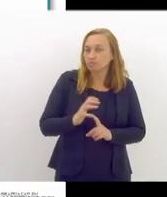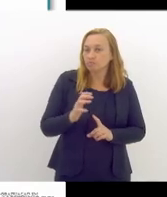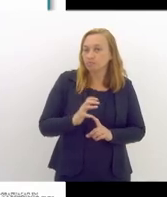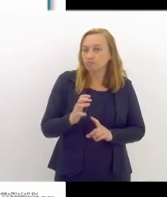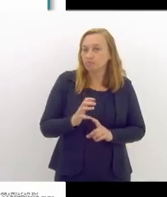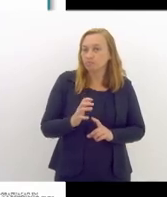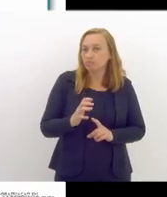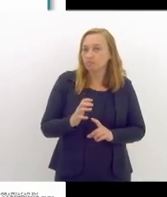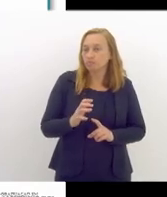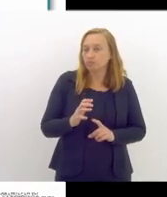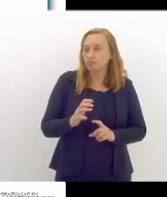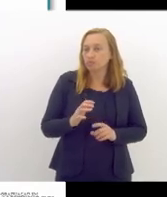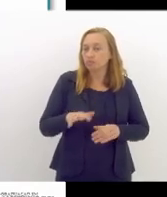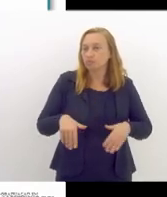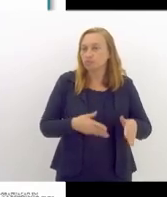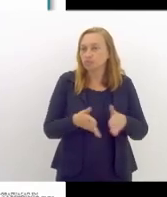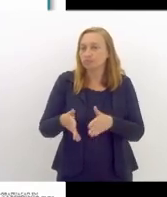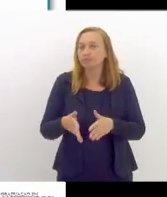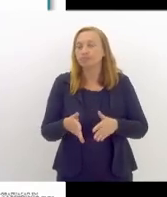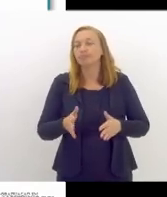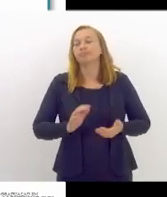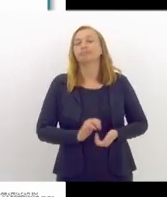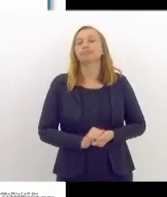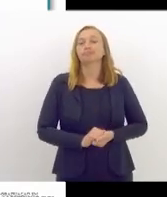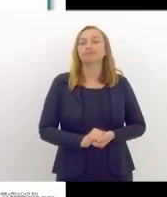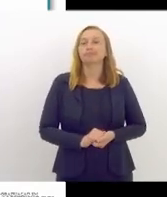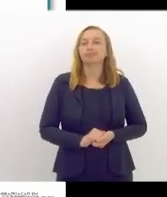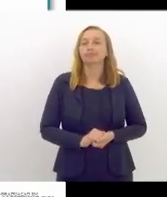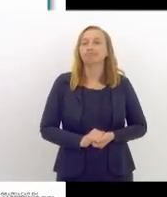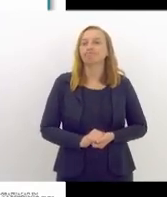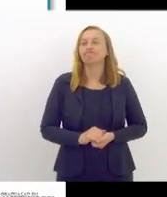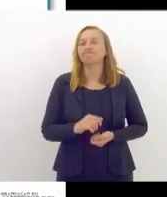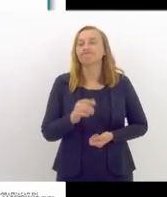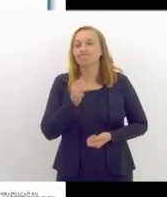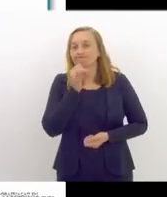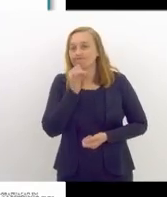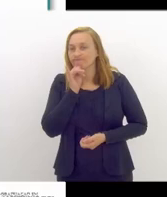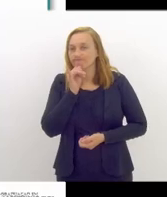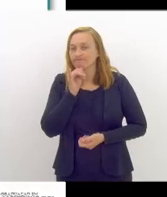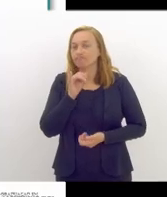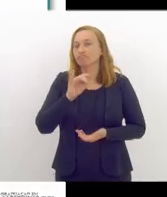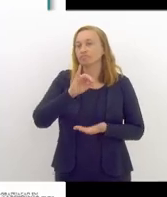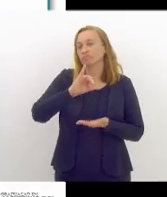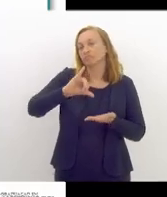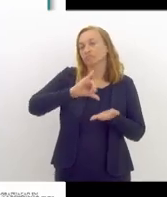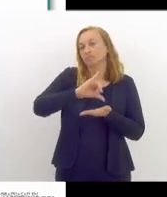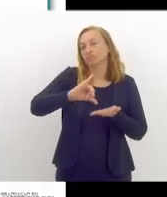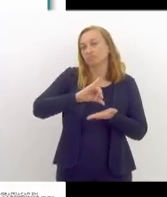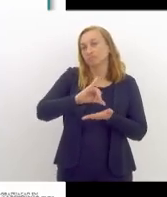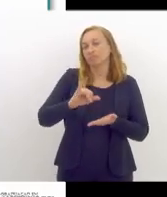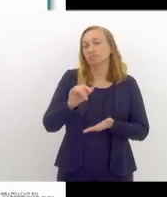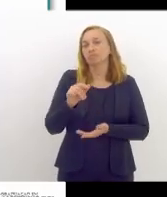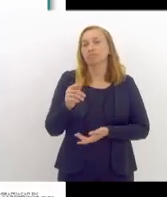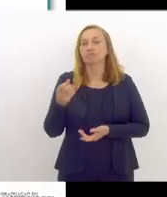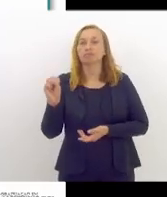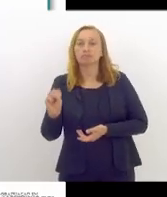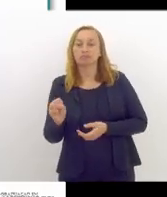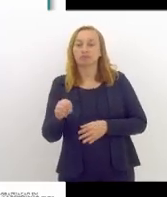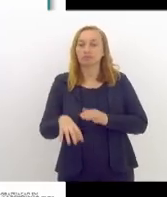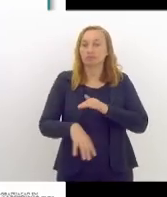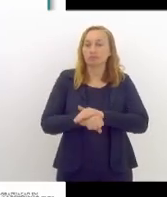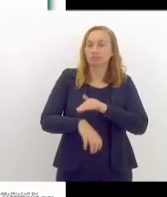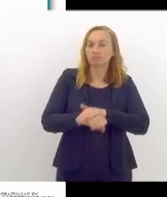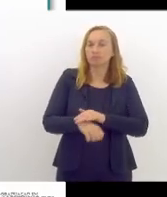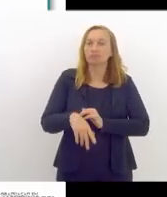que não nos cabe ou seja tem ali né olha e gás extração de petróleo estação de